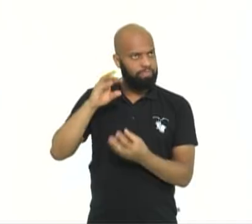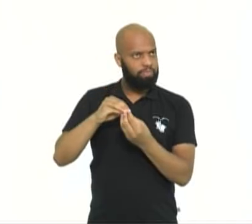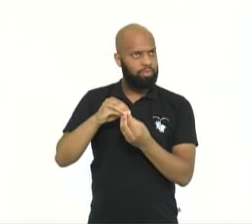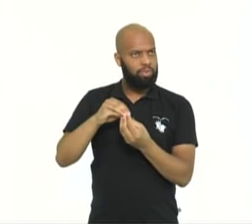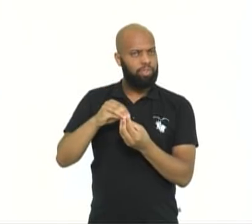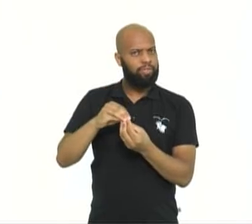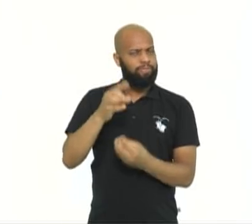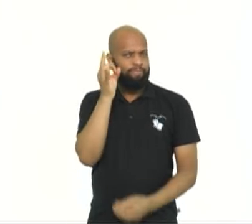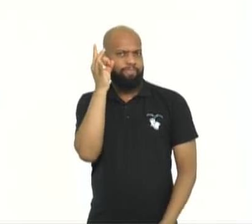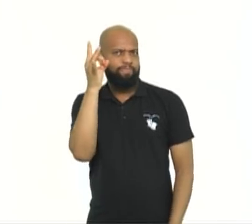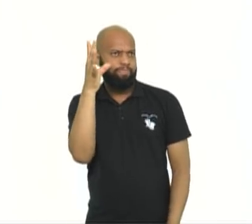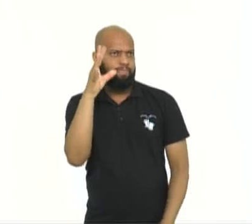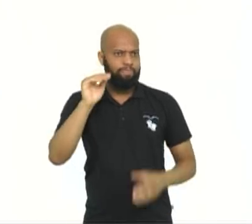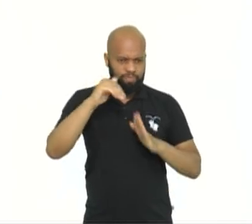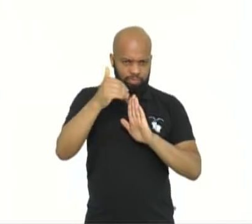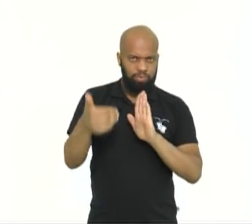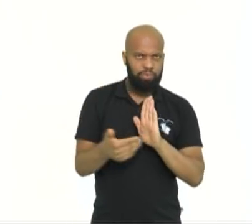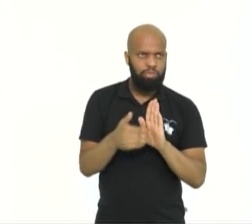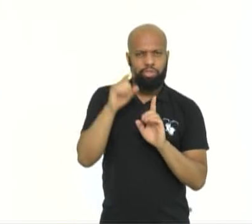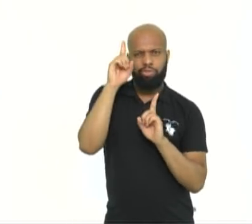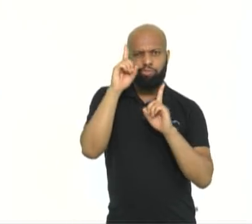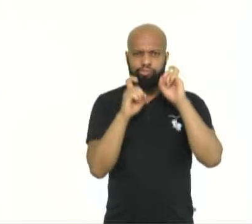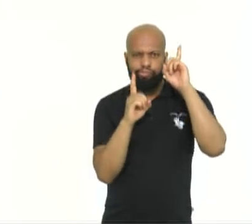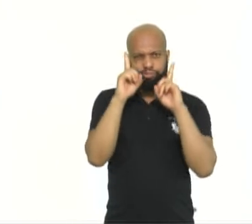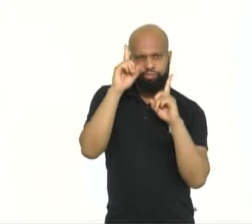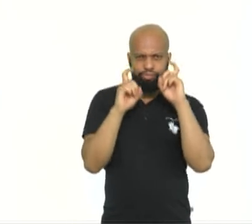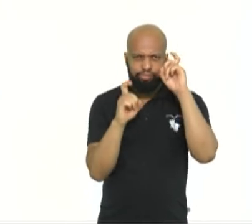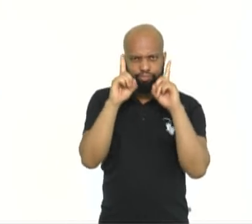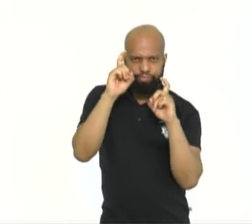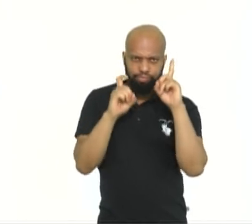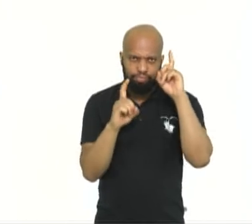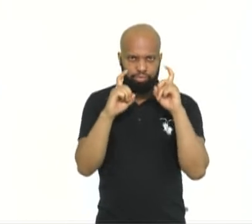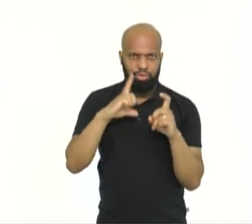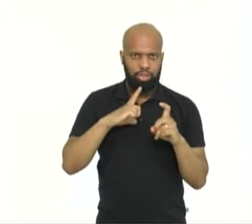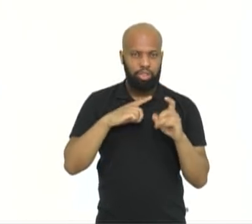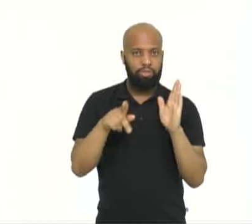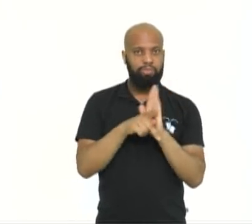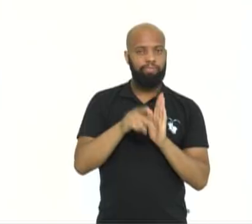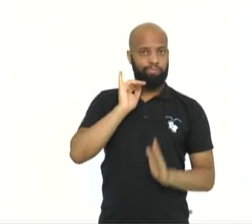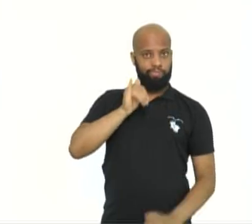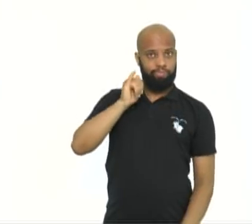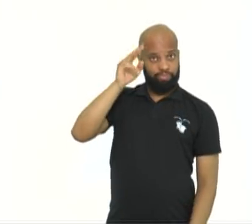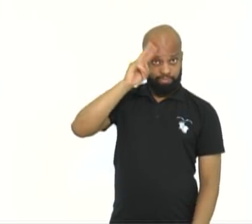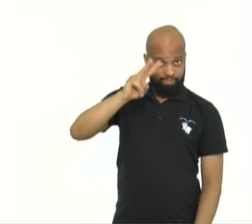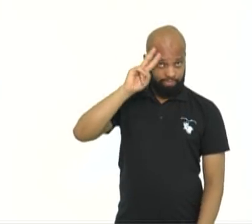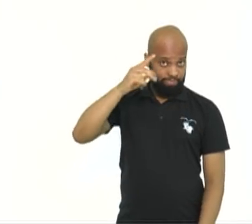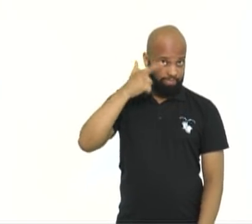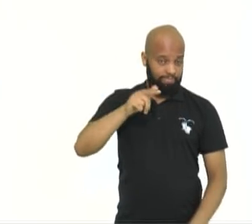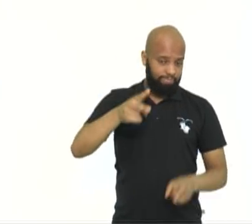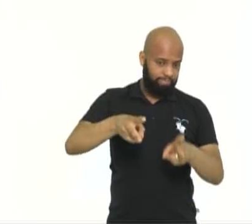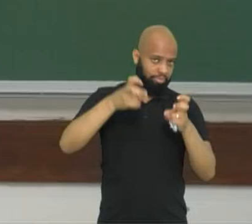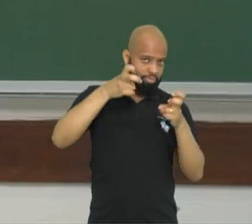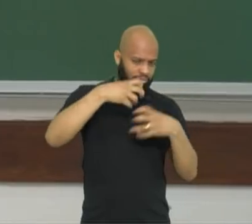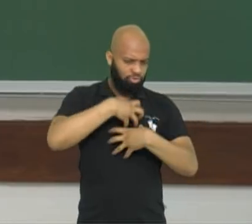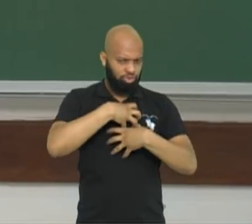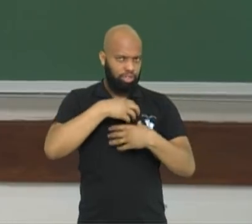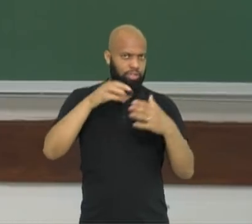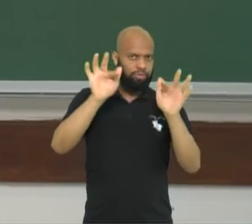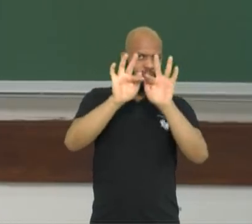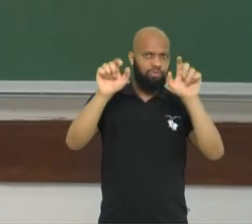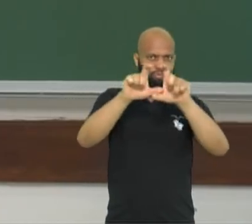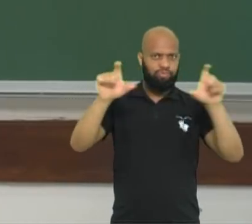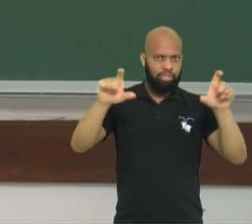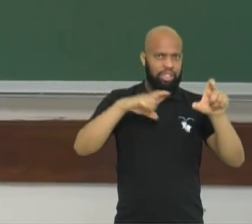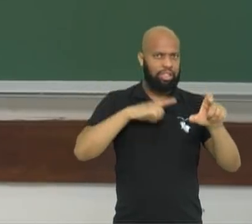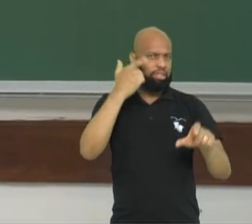com facilidade todas as expressões, né, presentes em um causo? Então, temos algumas expressões